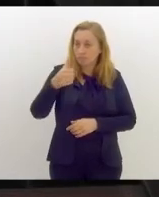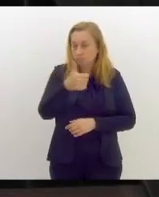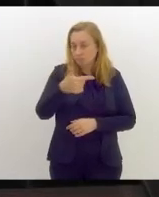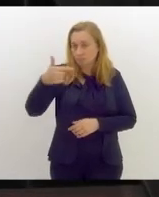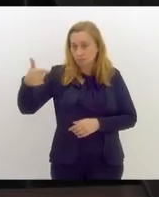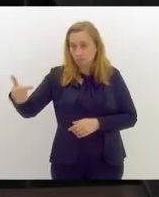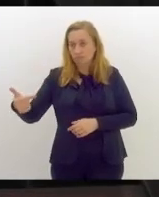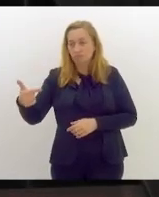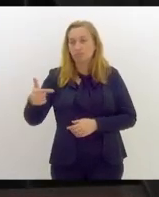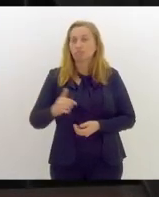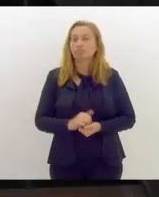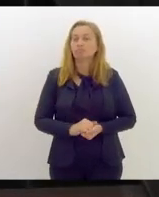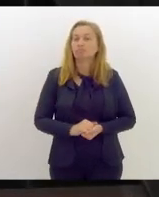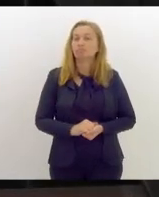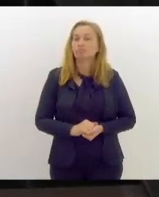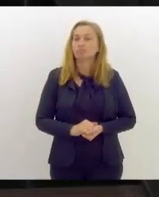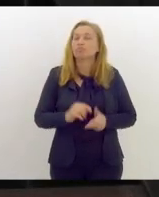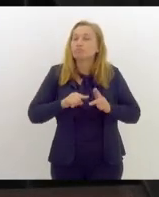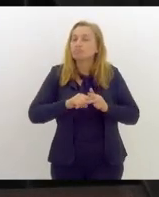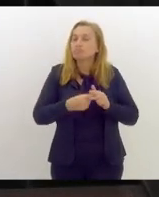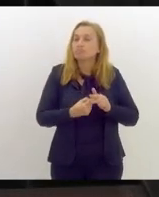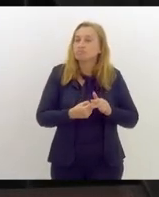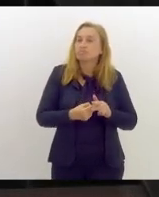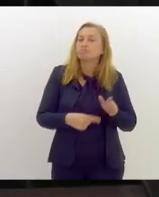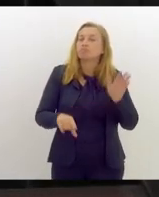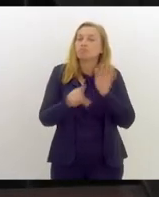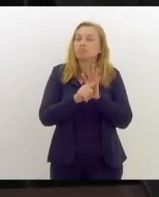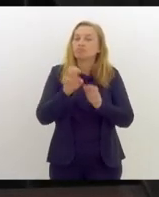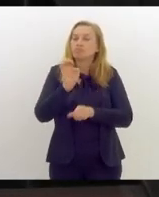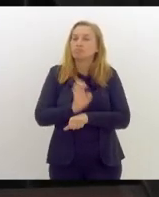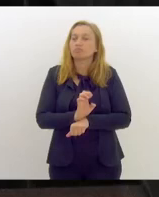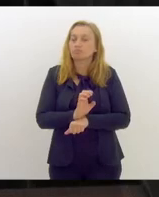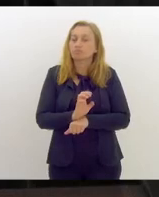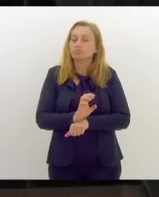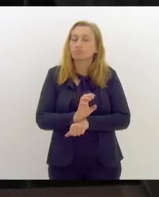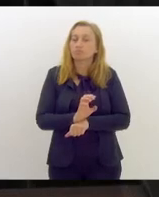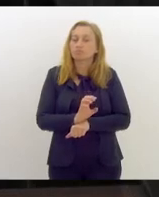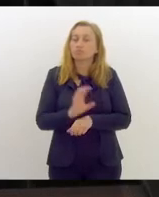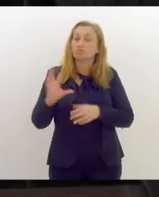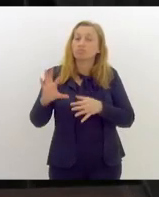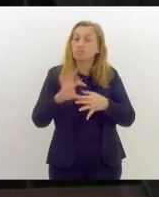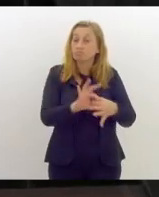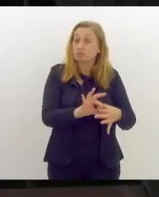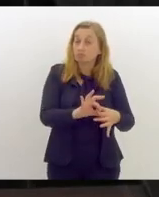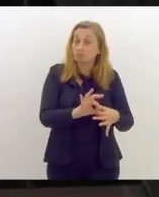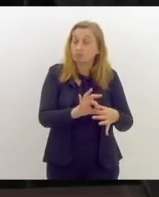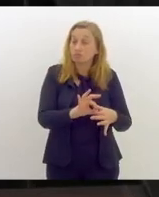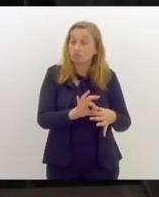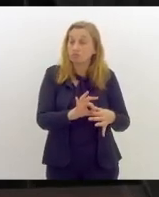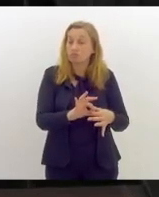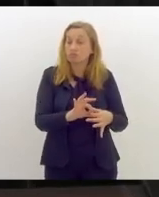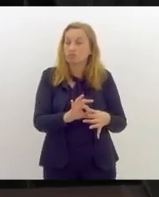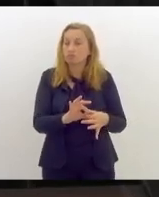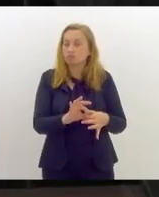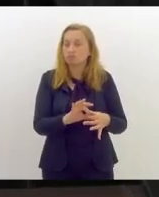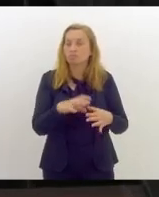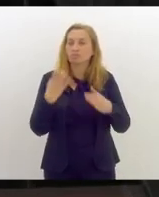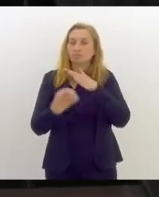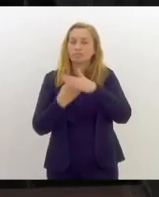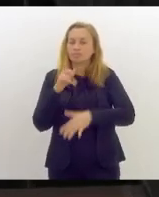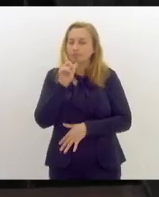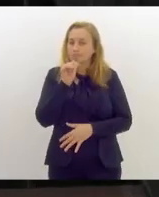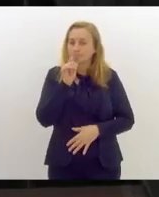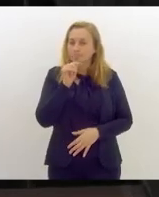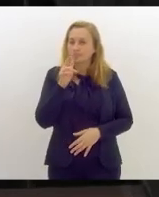que pretende fazer uma alteração de uma lei estadual diretamente ligada a Cedae E